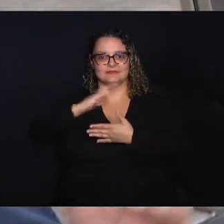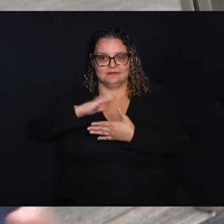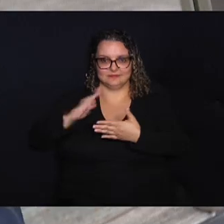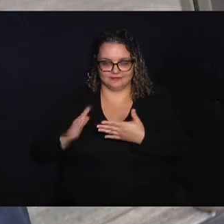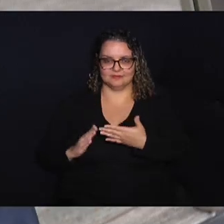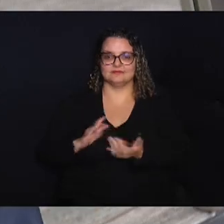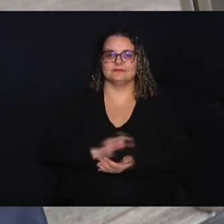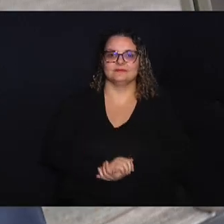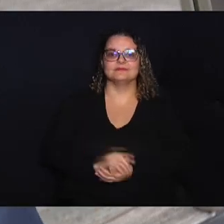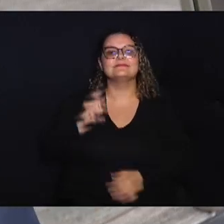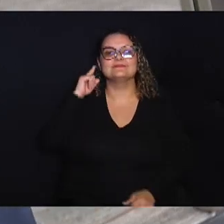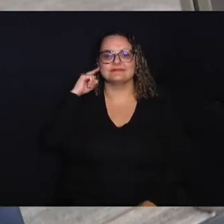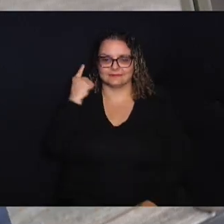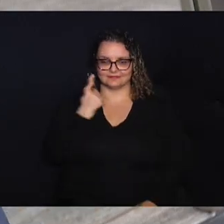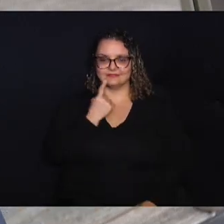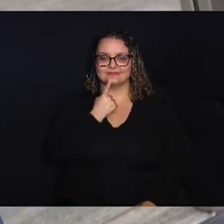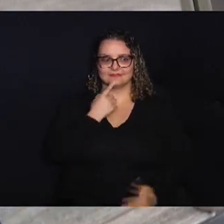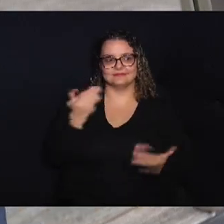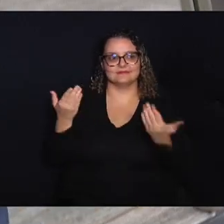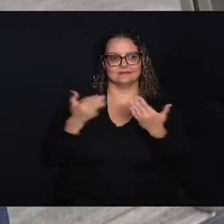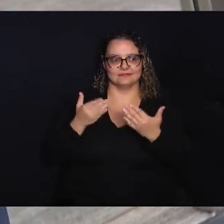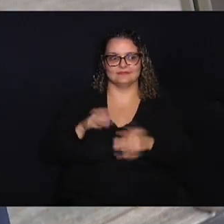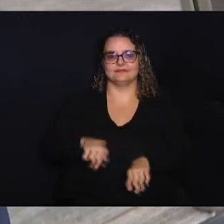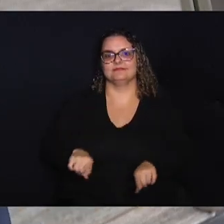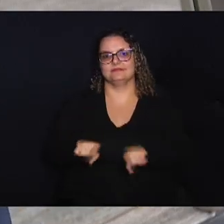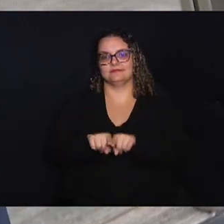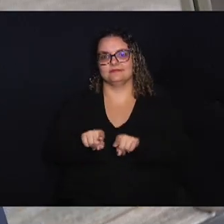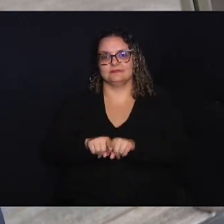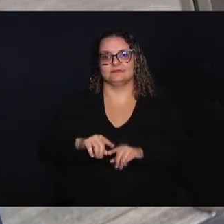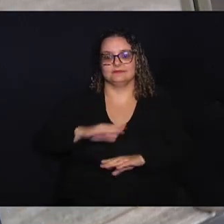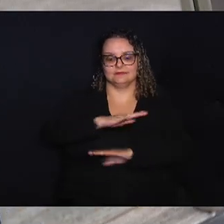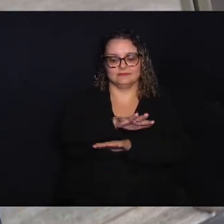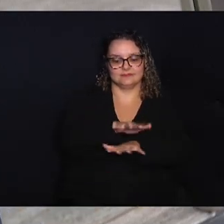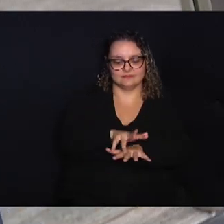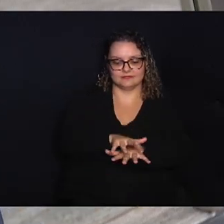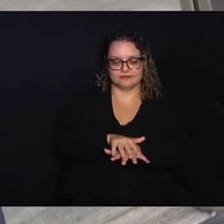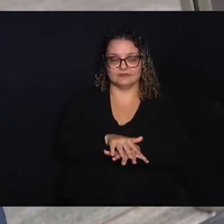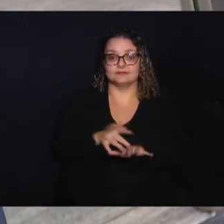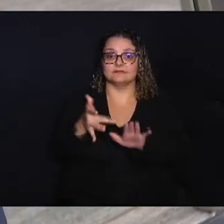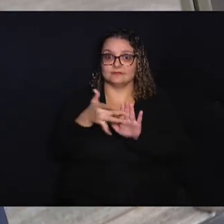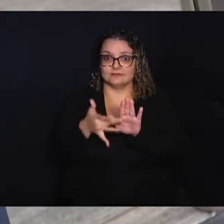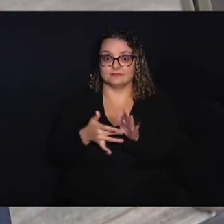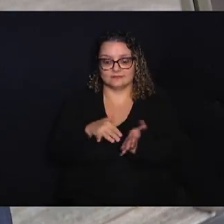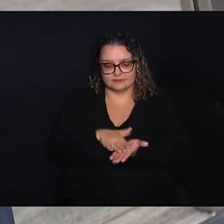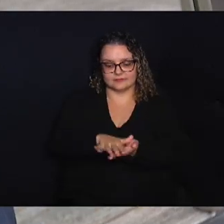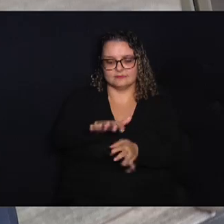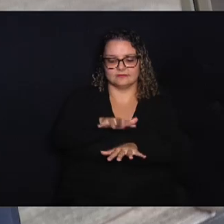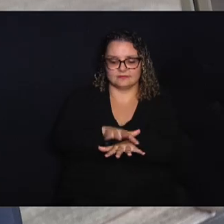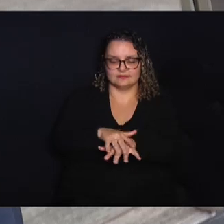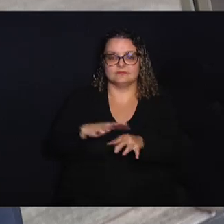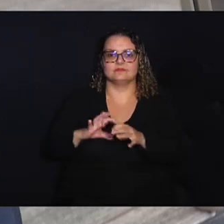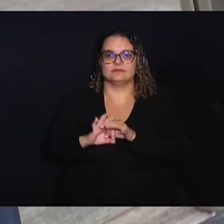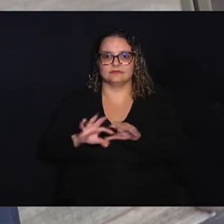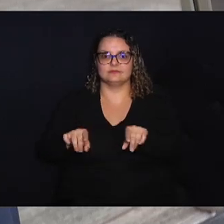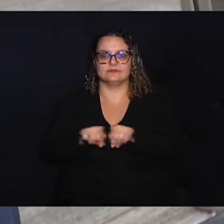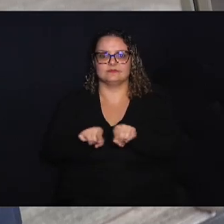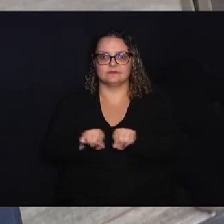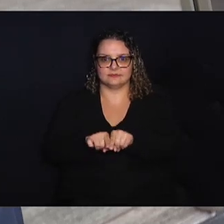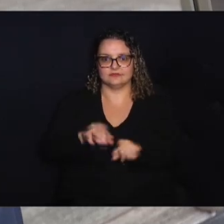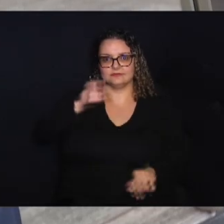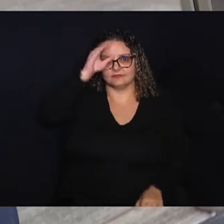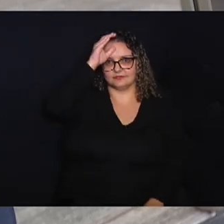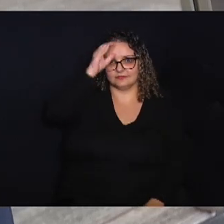os surdos, e agora com o Câmara Braille disponibilizando a pauta, isso vai permitir também que os